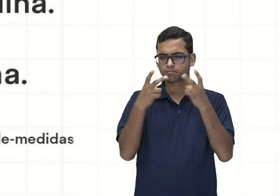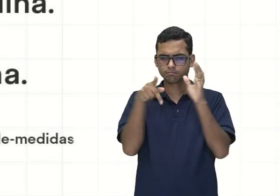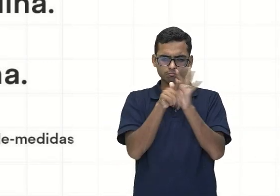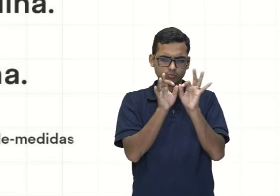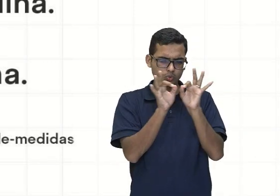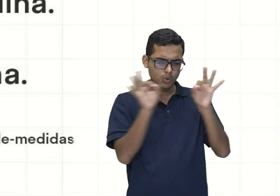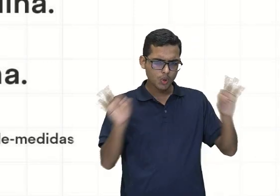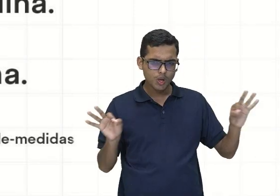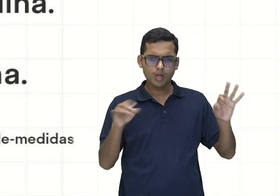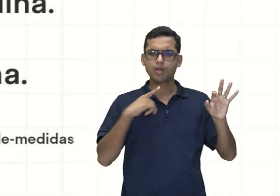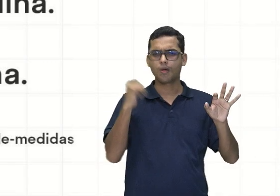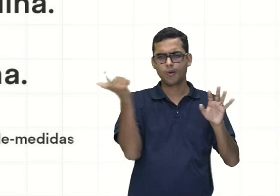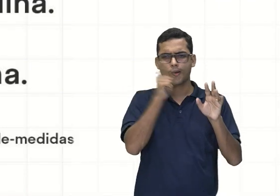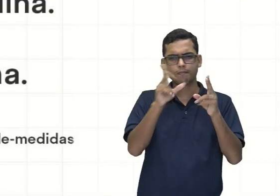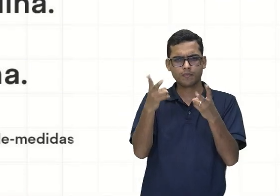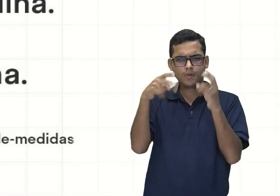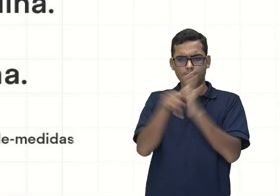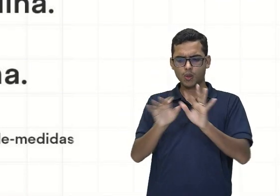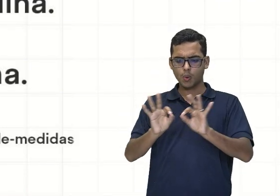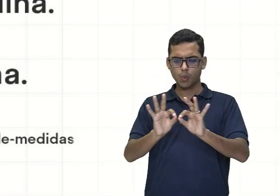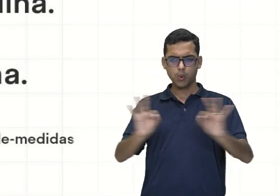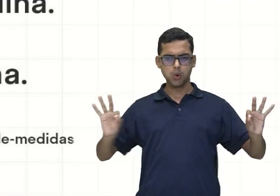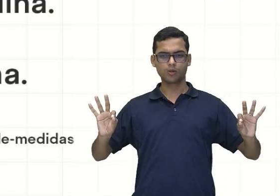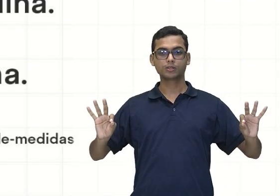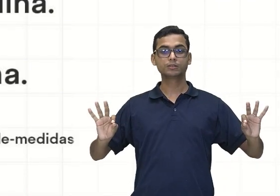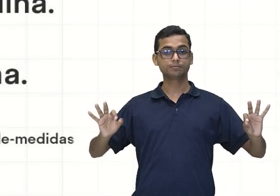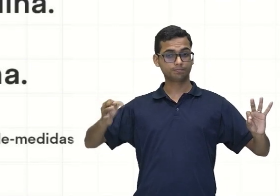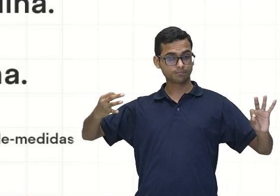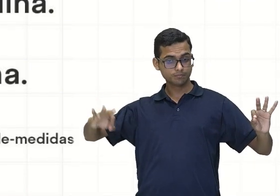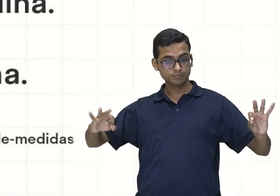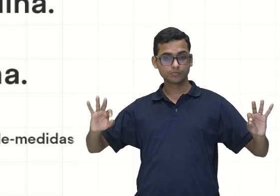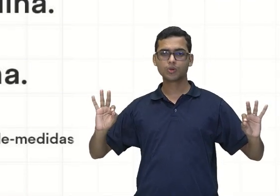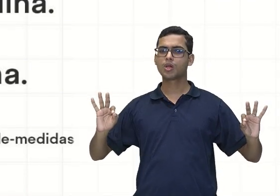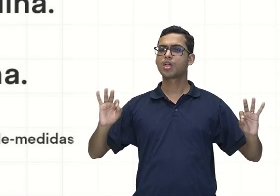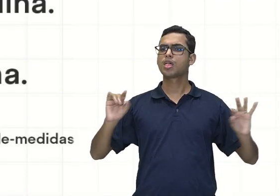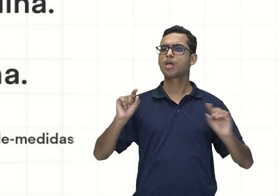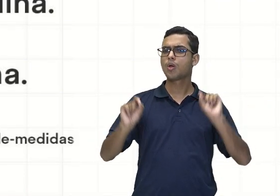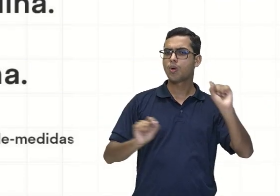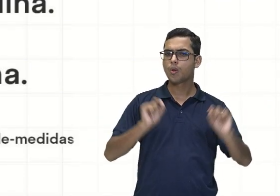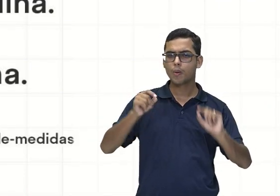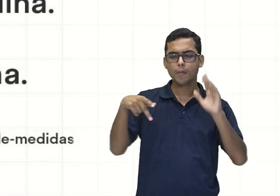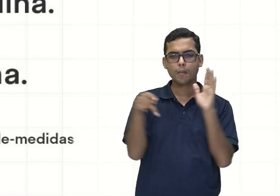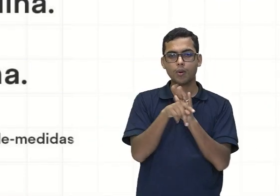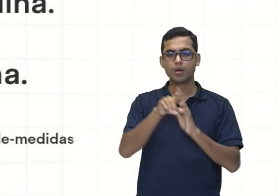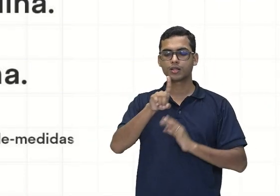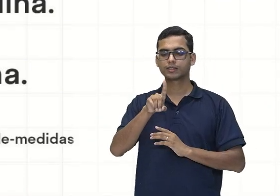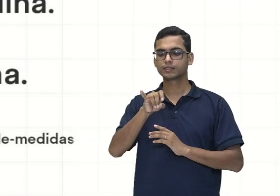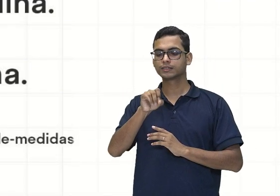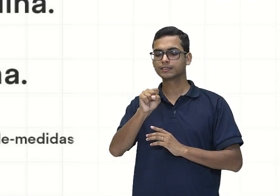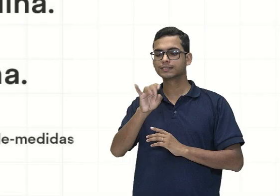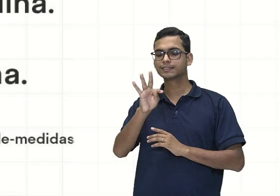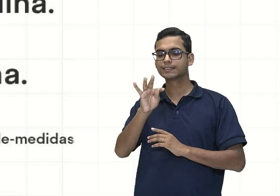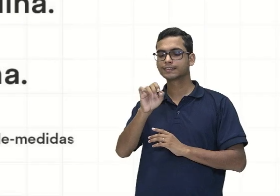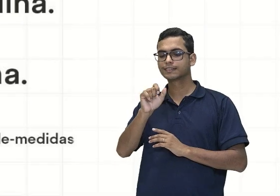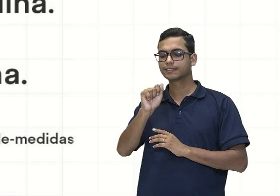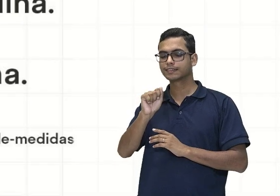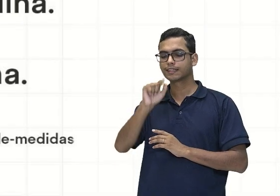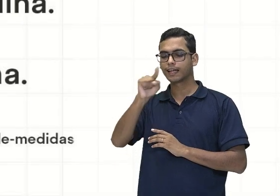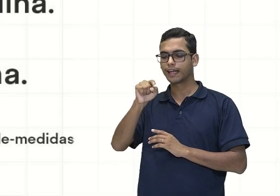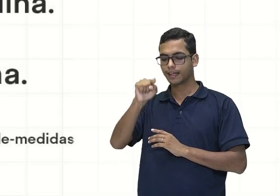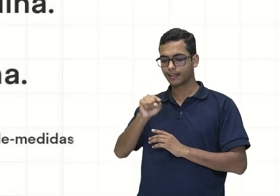problema. Tá? Isso daí é a nossa distância, tá? Isso aqui